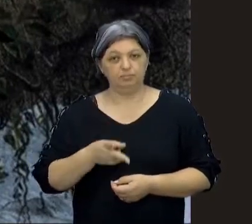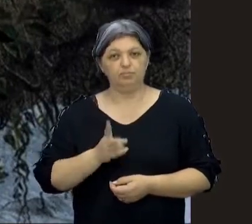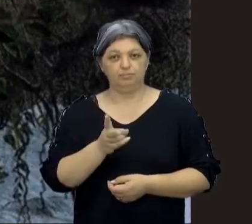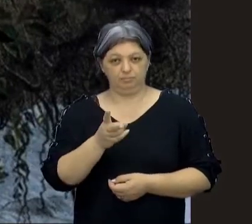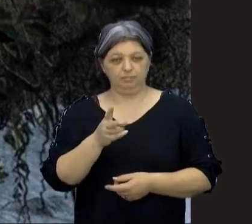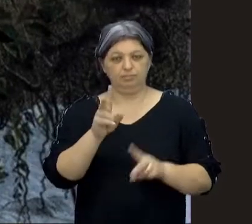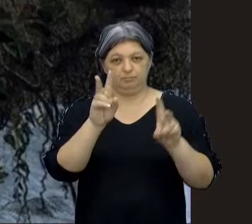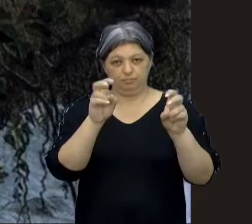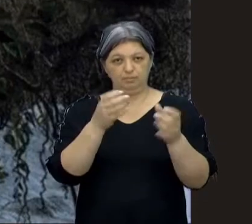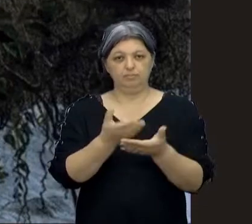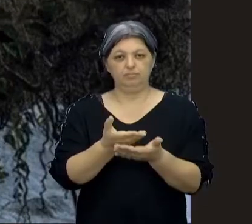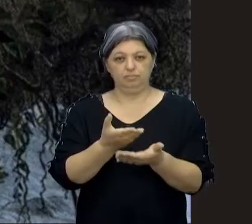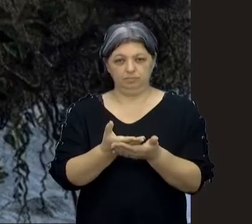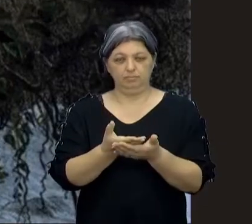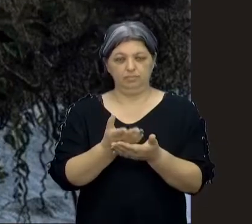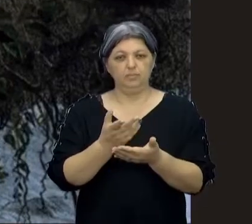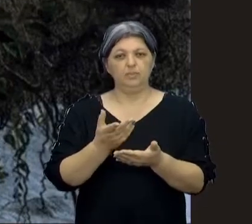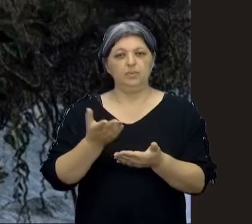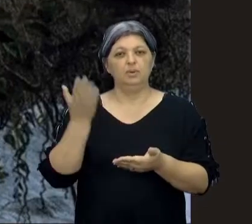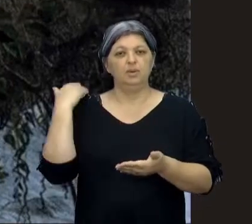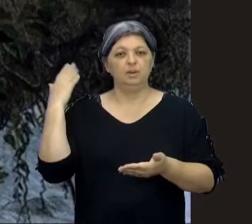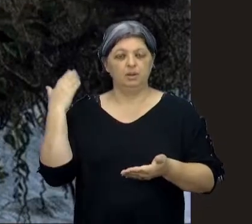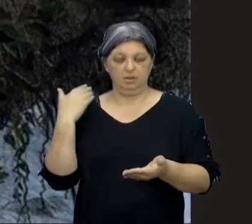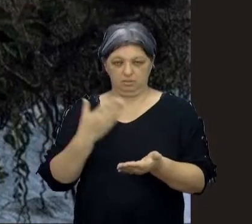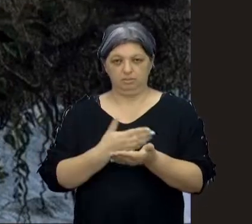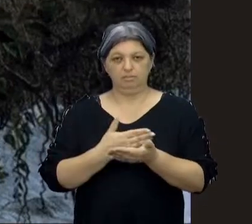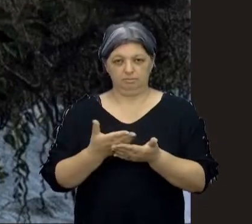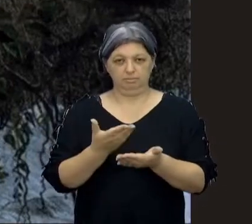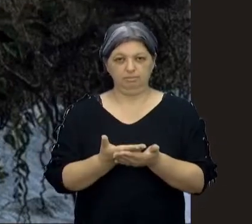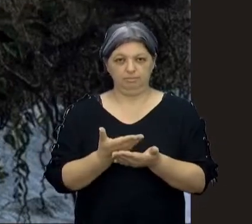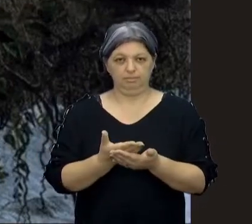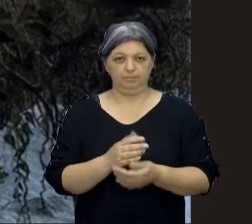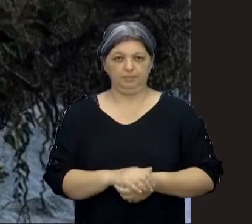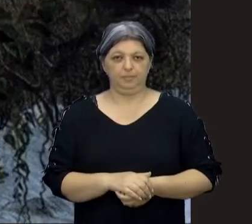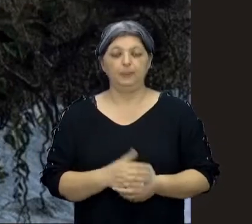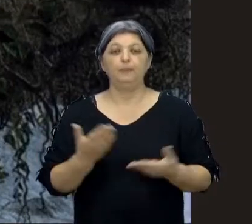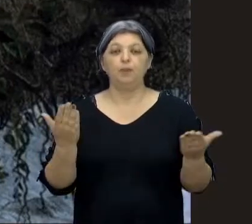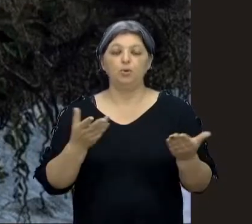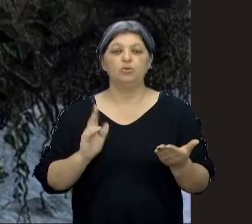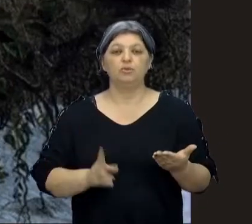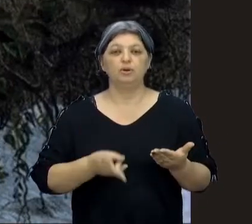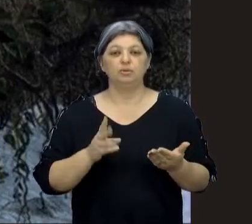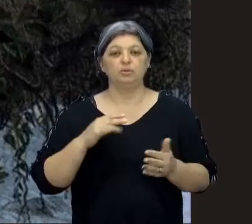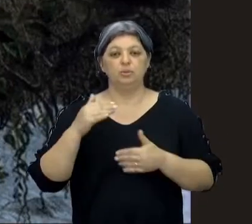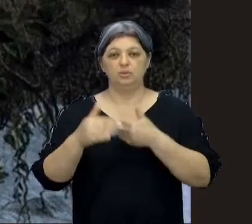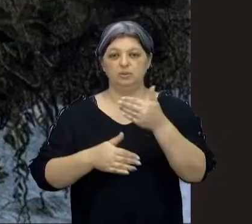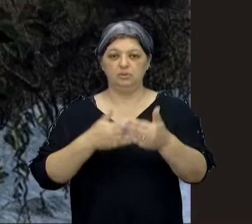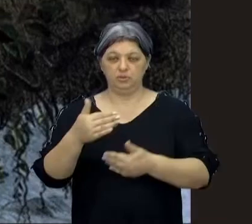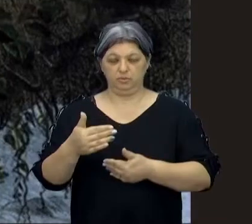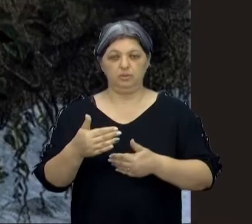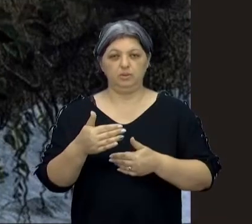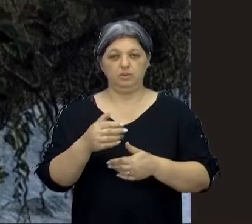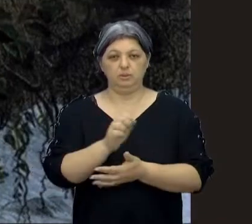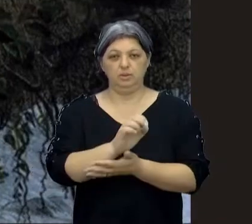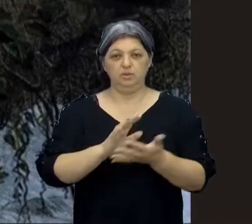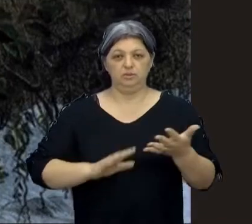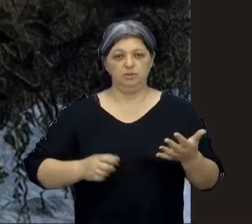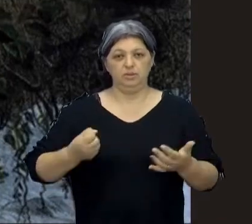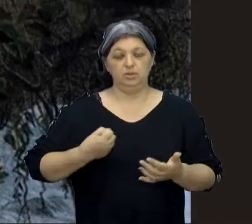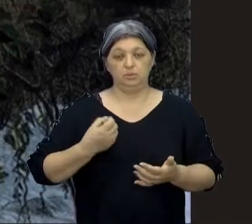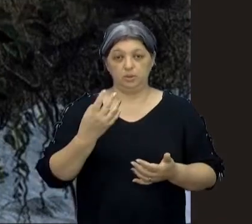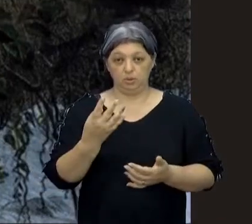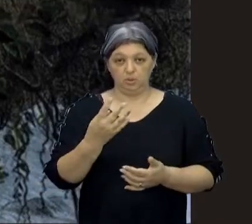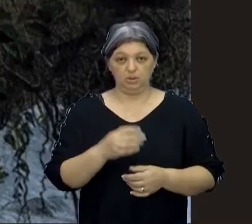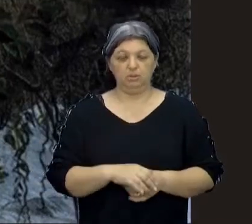com as nossas aulas a gente iniciou na aula anterior e hoje a gente vai continuar o desenvolvimento aí dessa nossa atividade 4